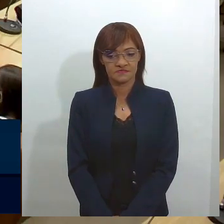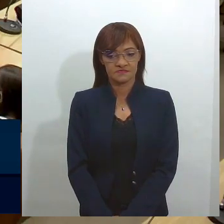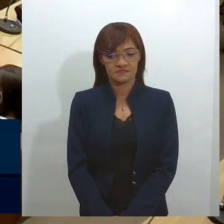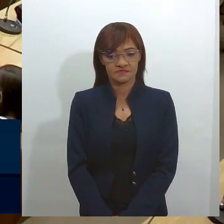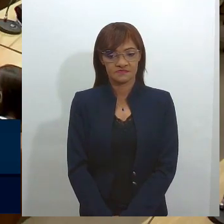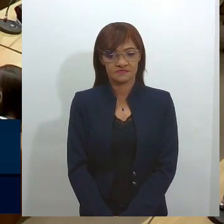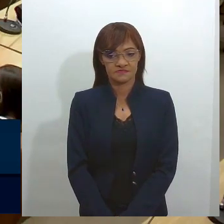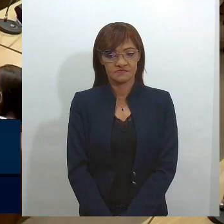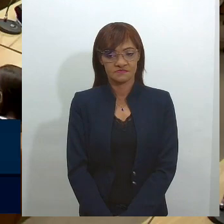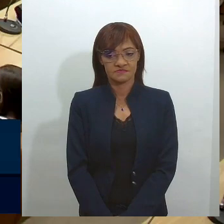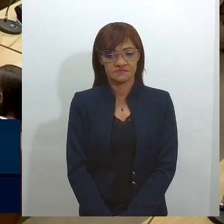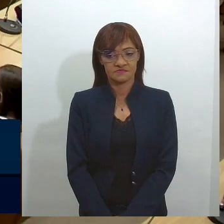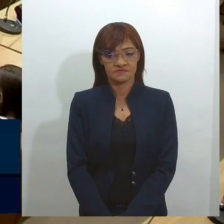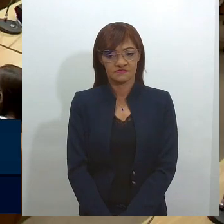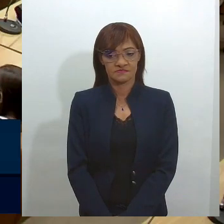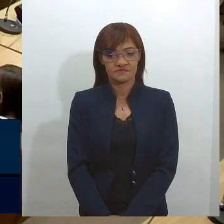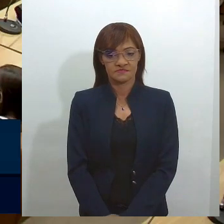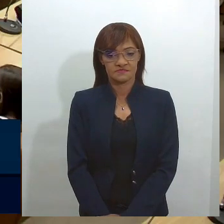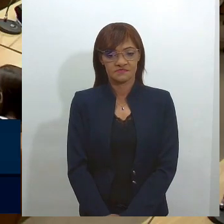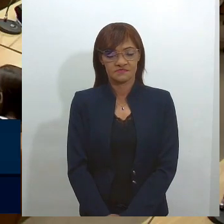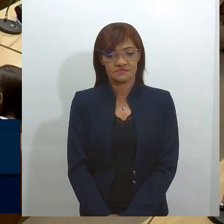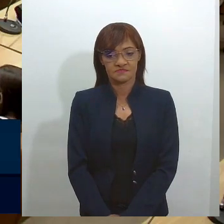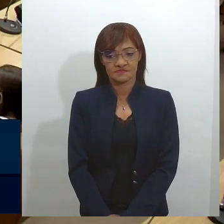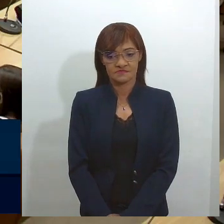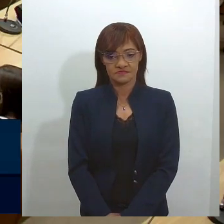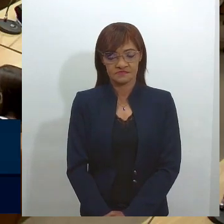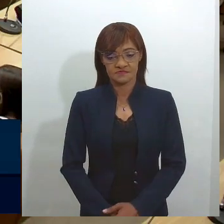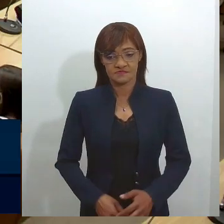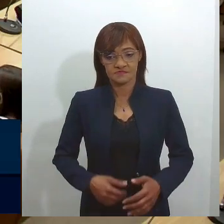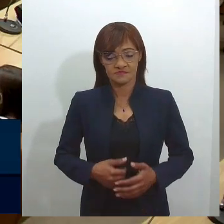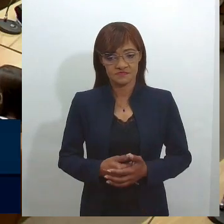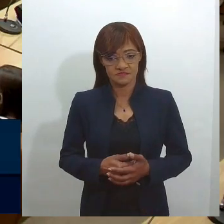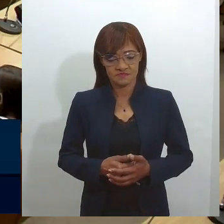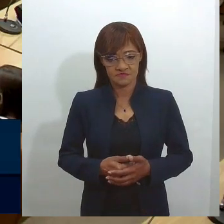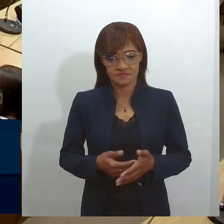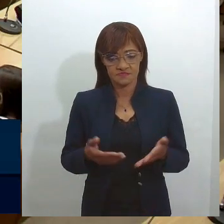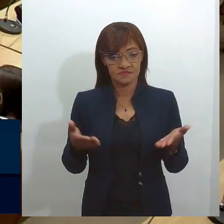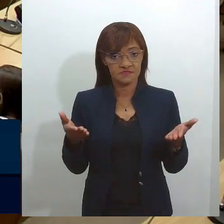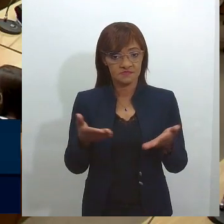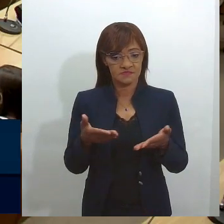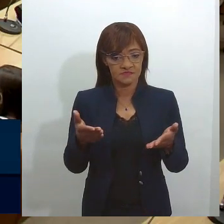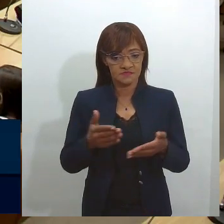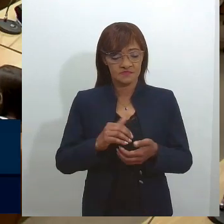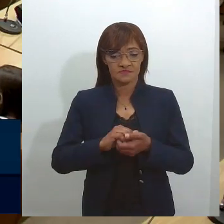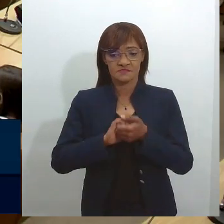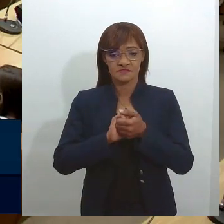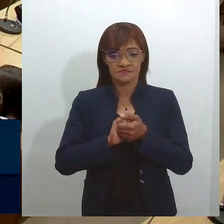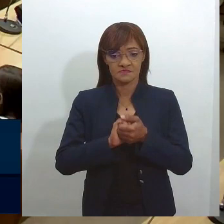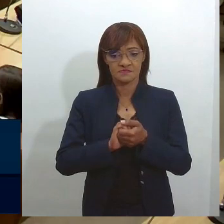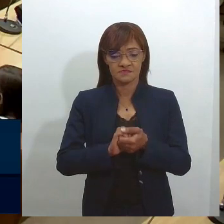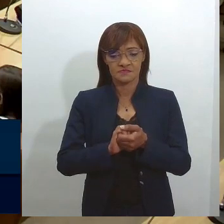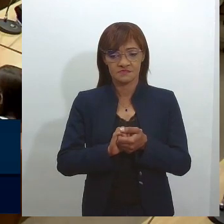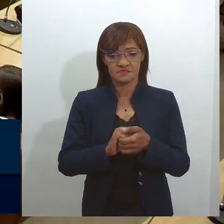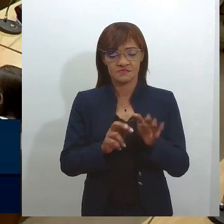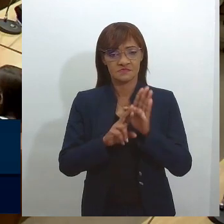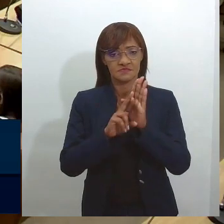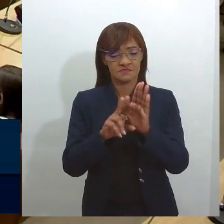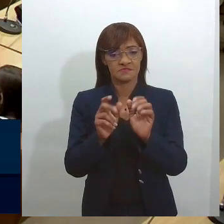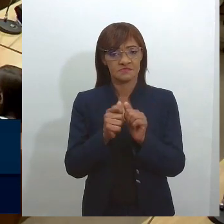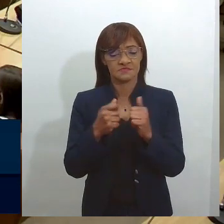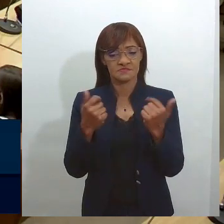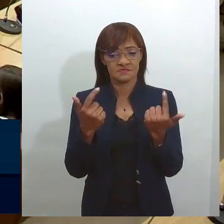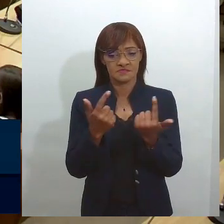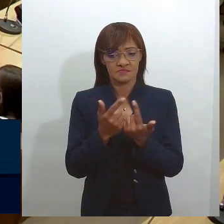Em seguida, convidamos para saudar o homenageado, em nome da Assembleia Legislativa, o deputado